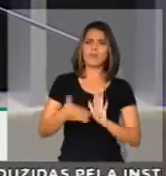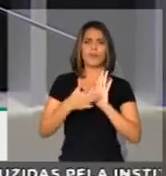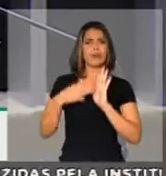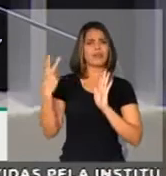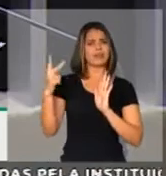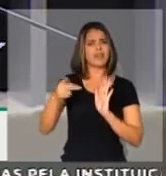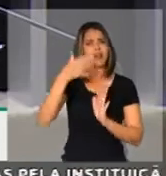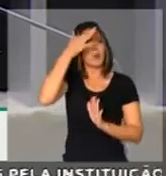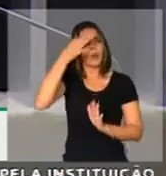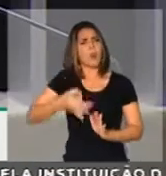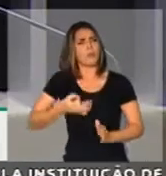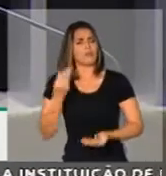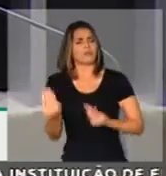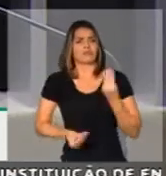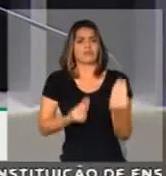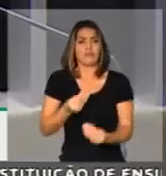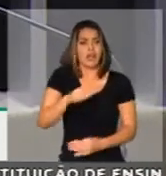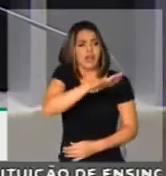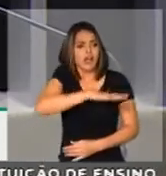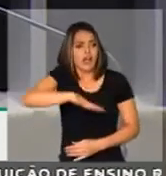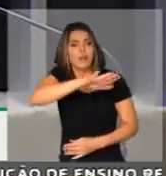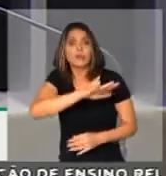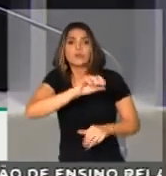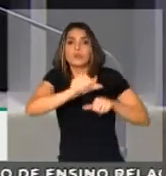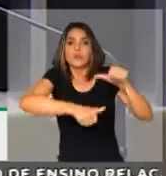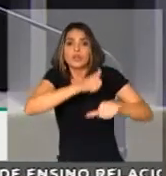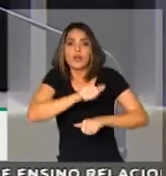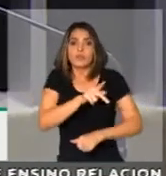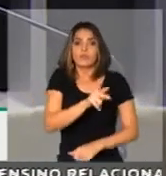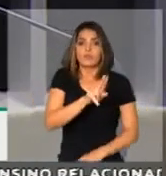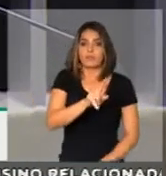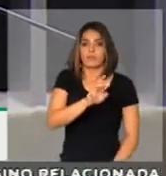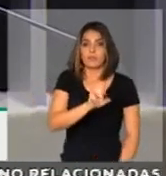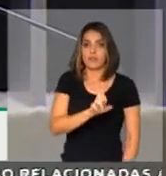da reforma da Previdência de uma política pública